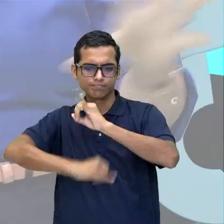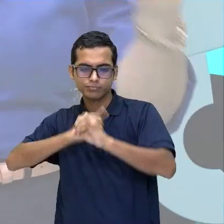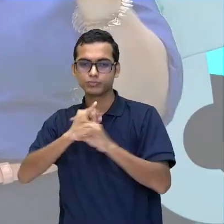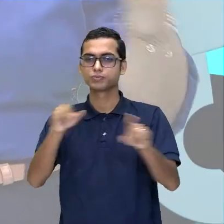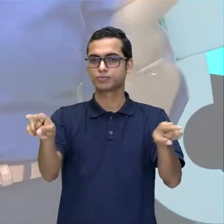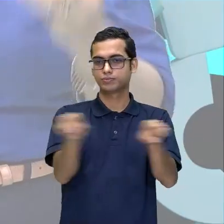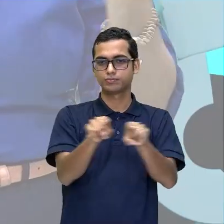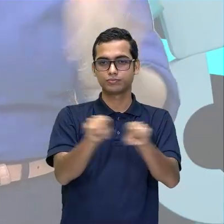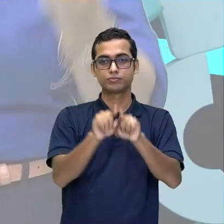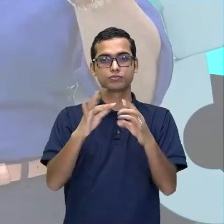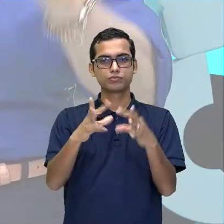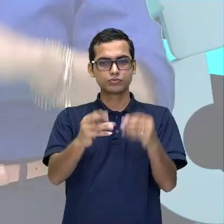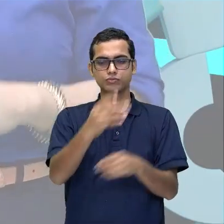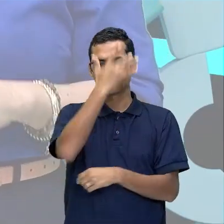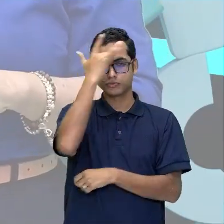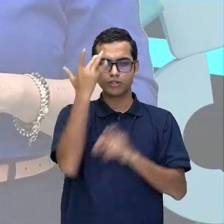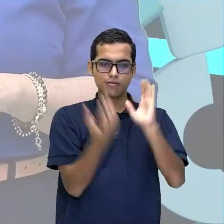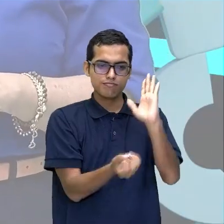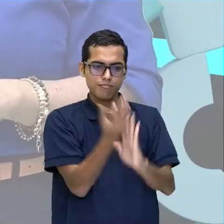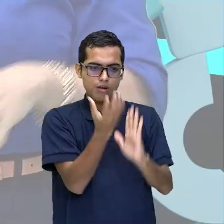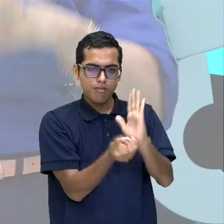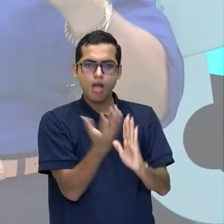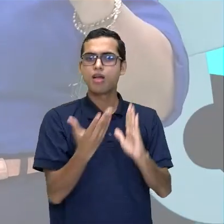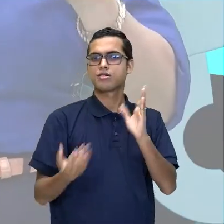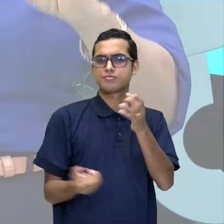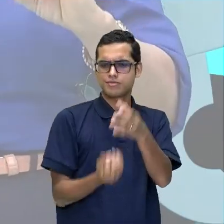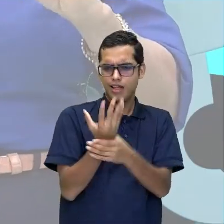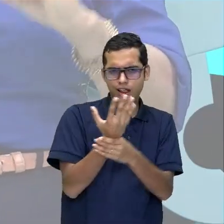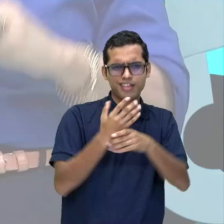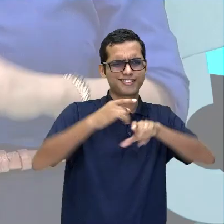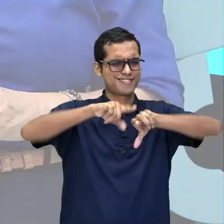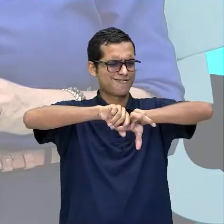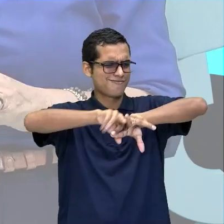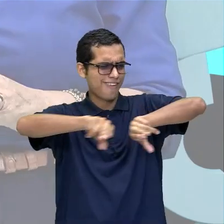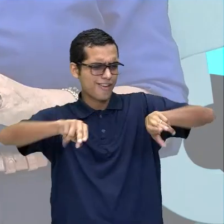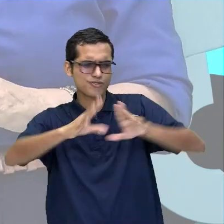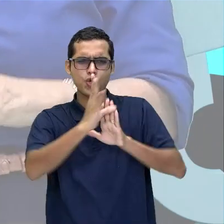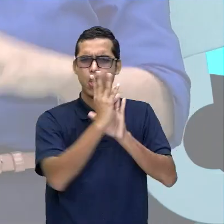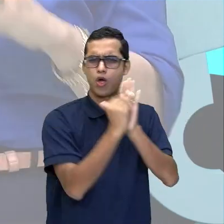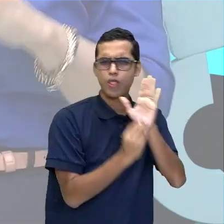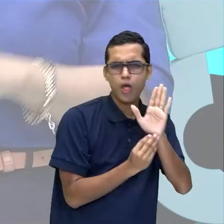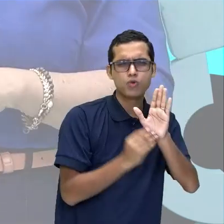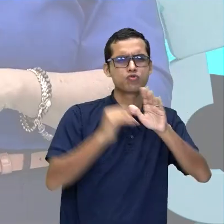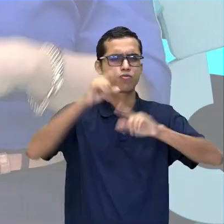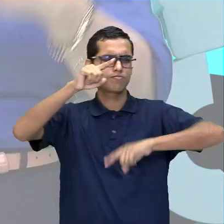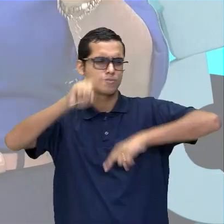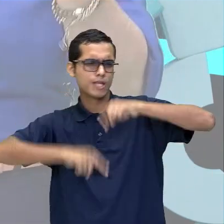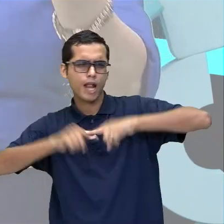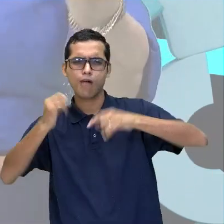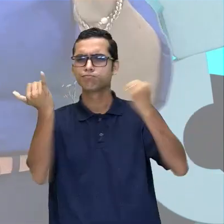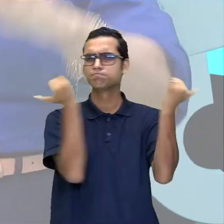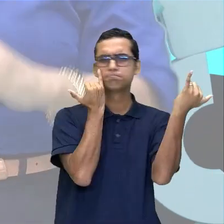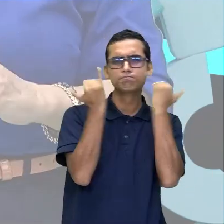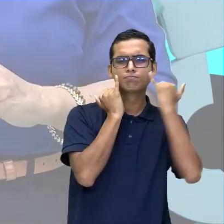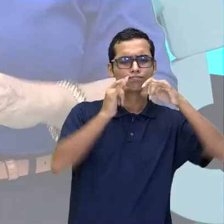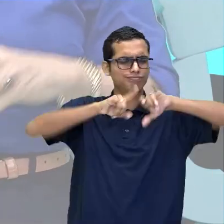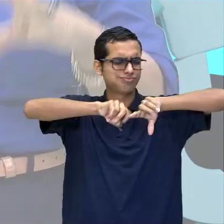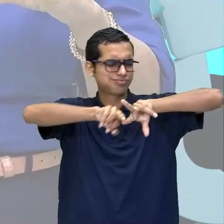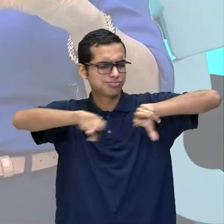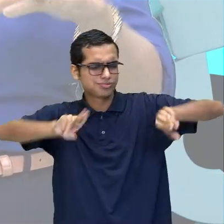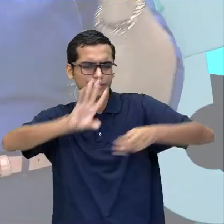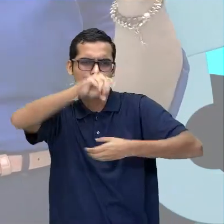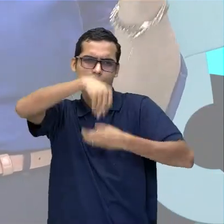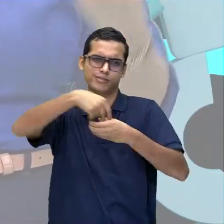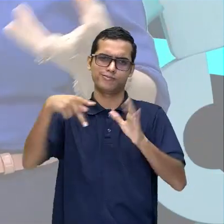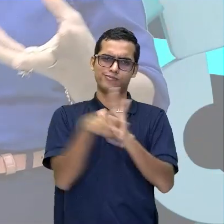conteúdo, todo mundo agora é produtor de conteúdo. Uma outra contribuição valiosa das hipermídias é a acessibilidade.